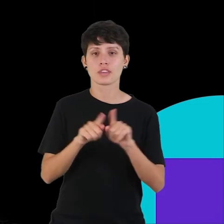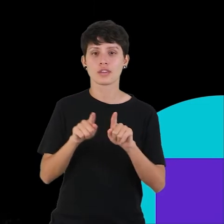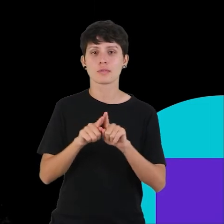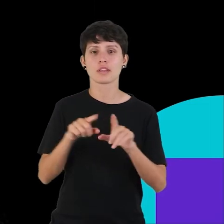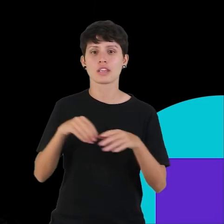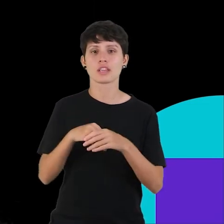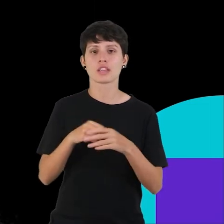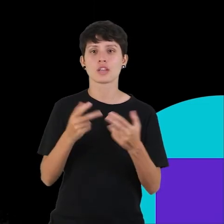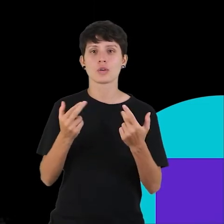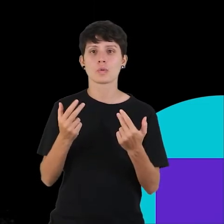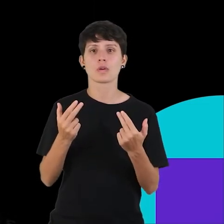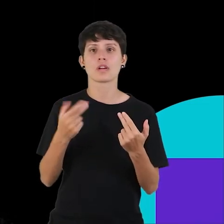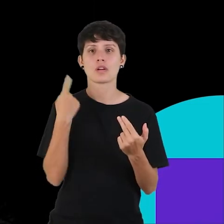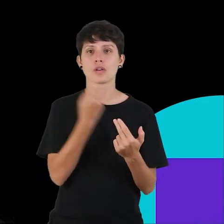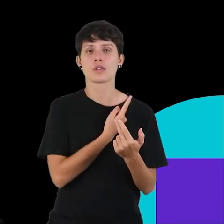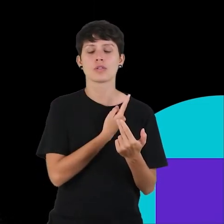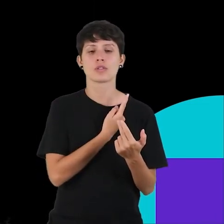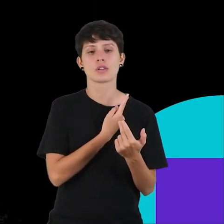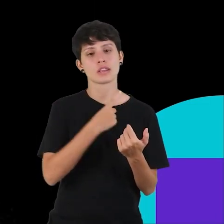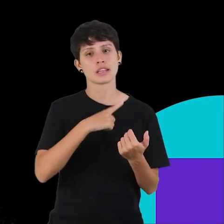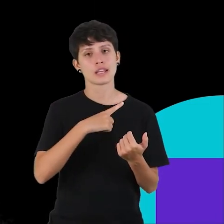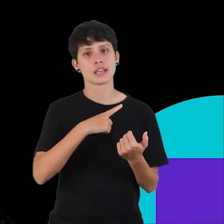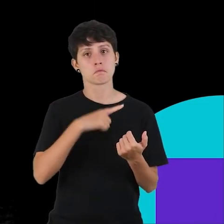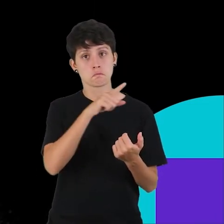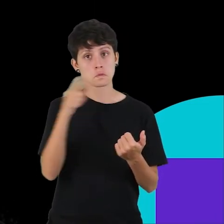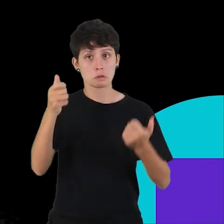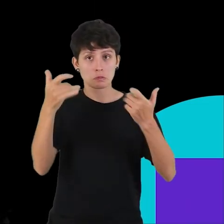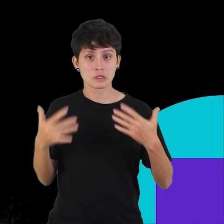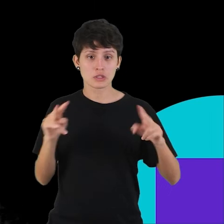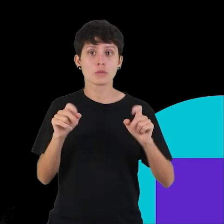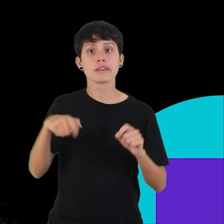Os alimentos saudáveis por processados, por ter mais fácil acesso.